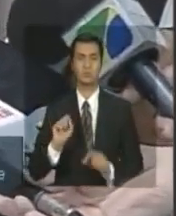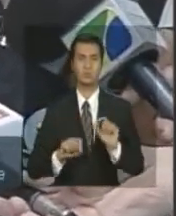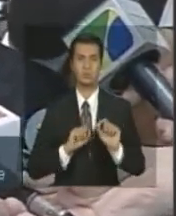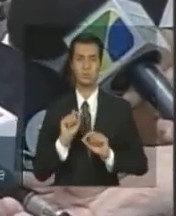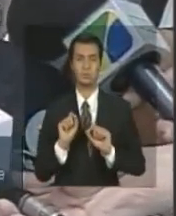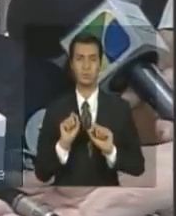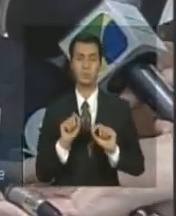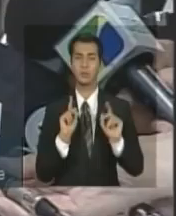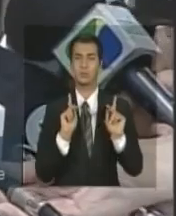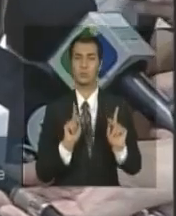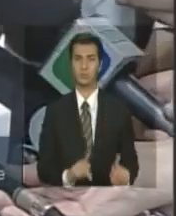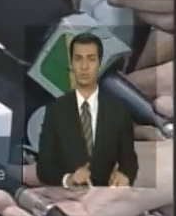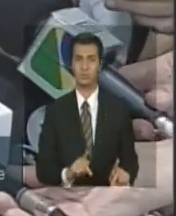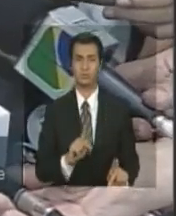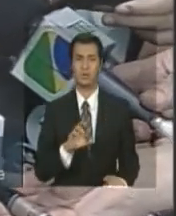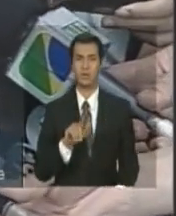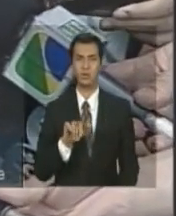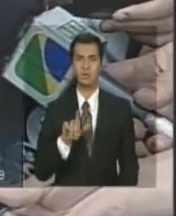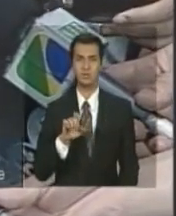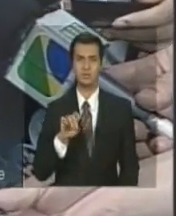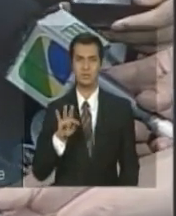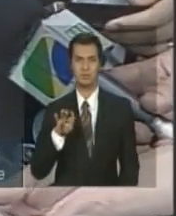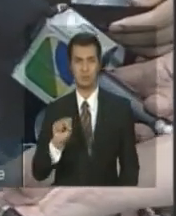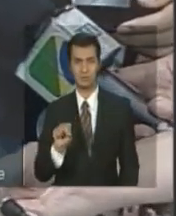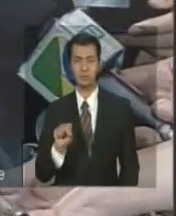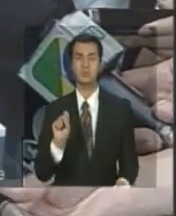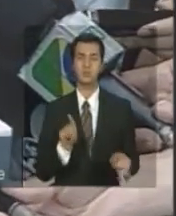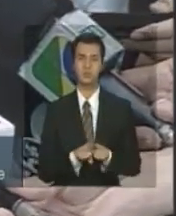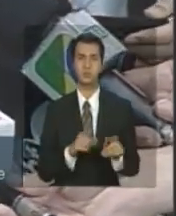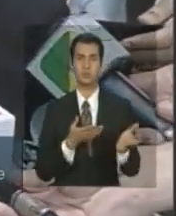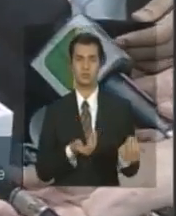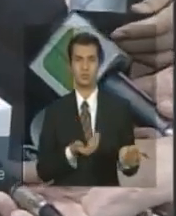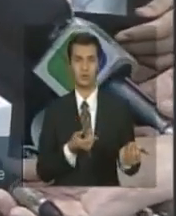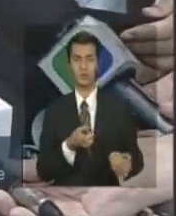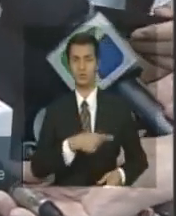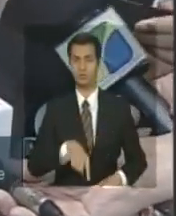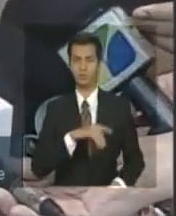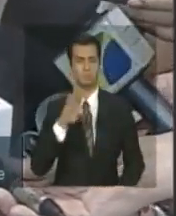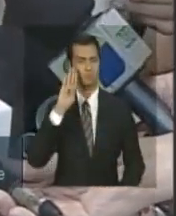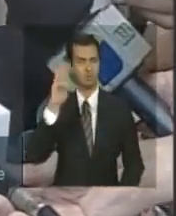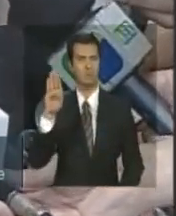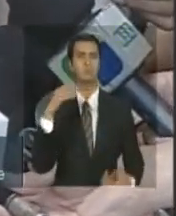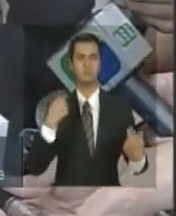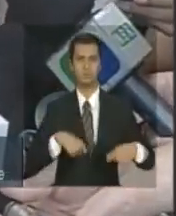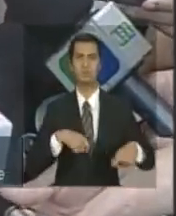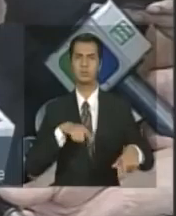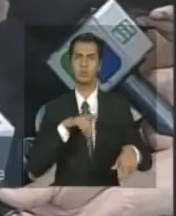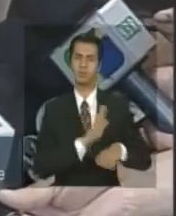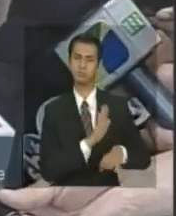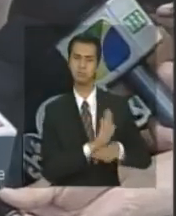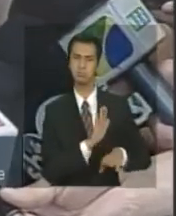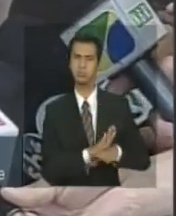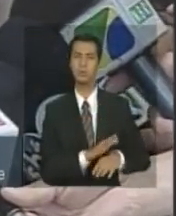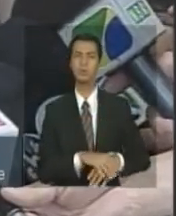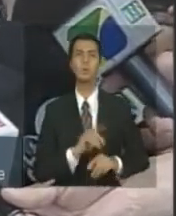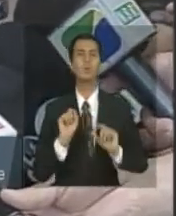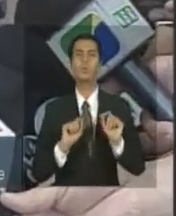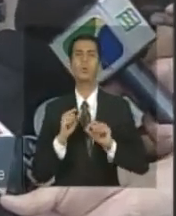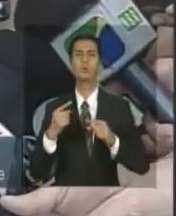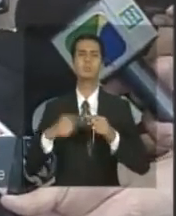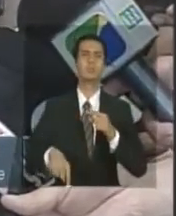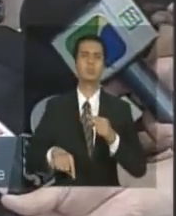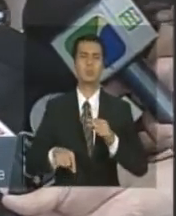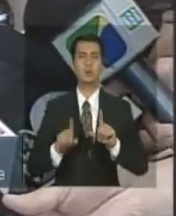a população de adolescentes e jovens é uma população prioritária para se trabalhar. O que nós discordamos? A população